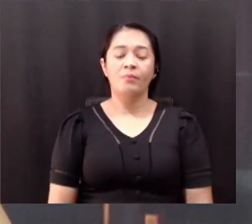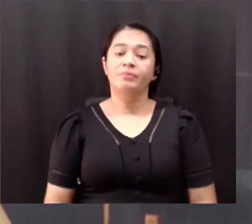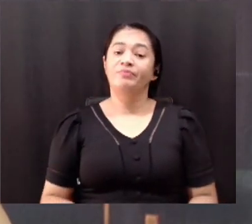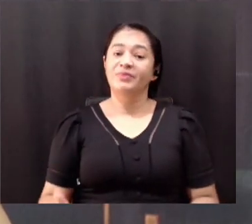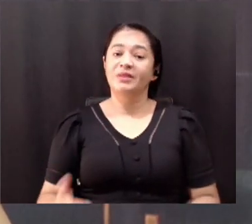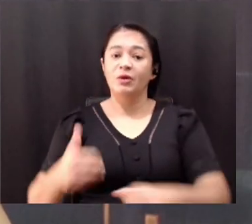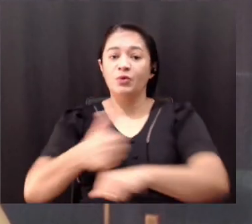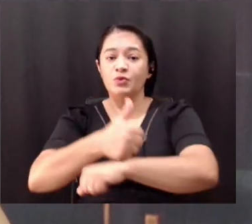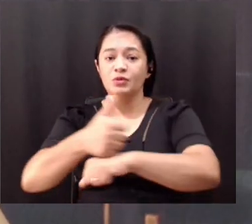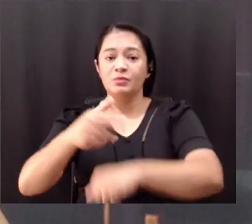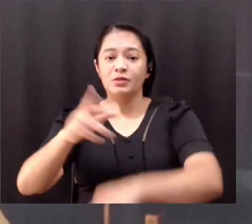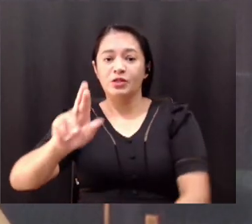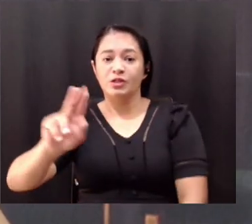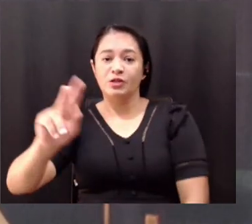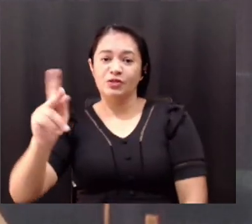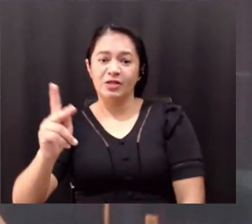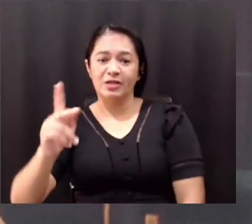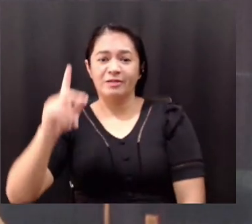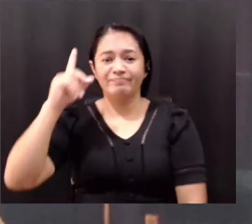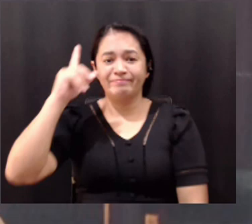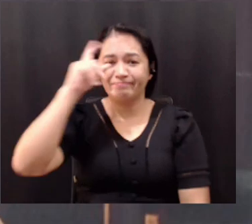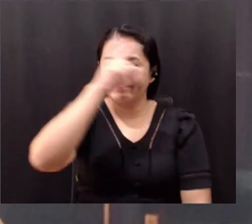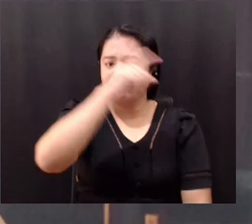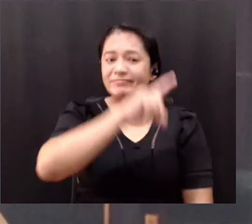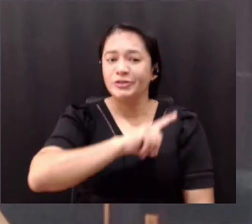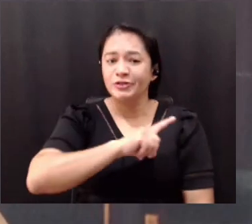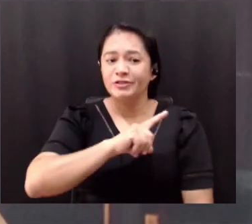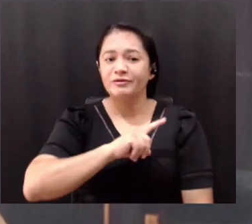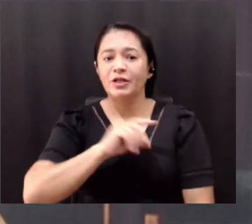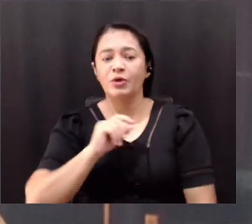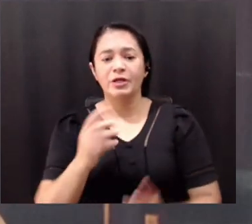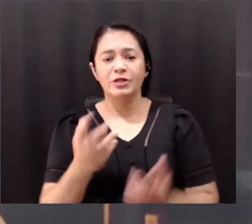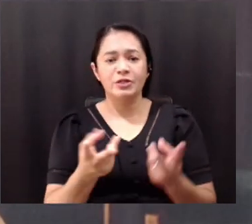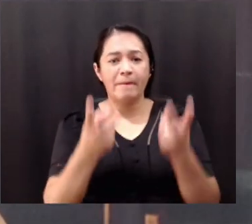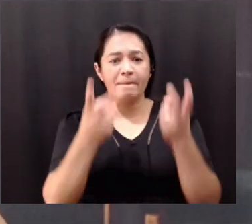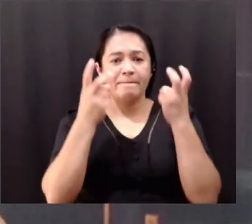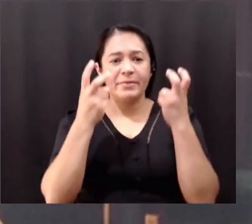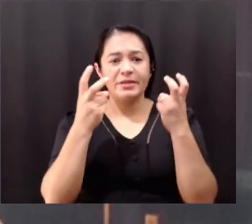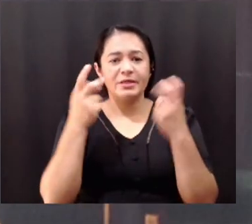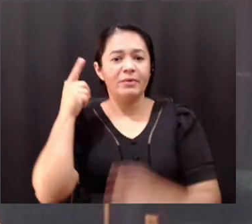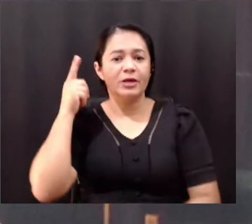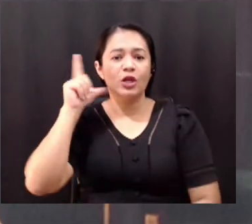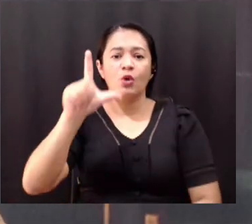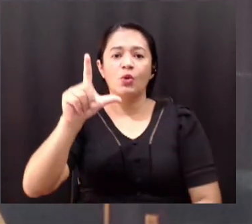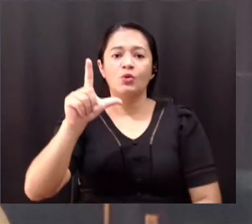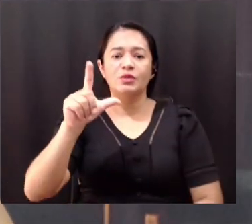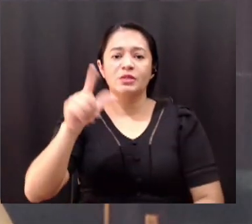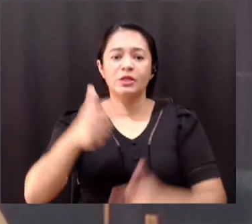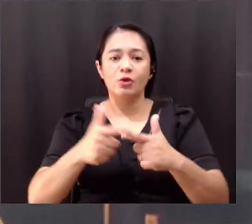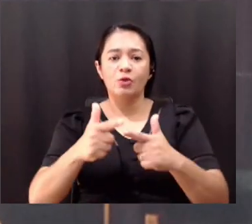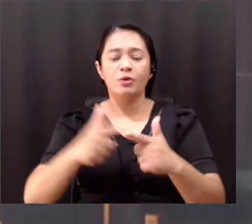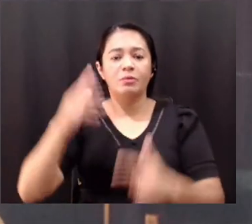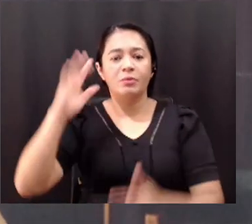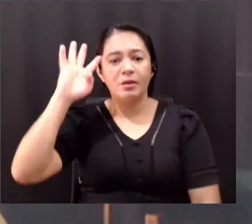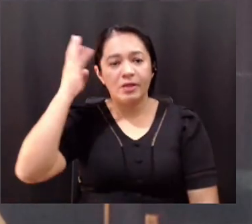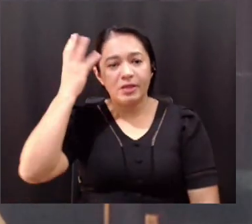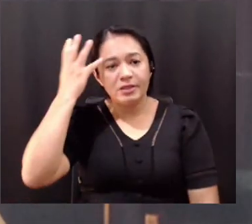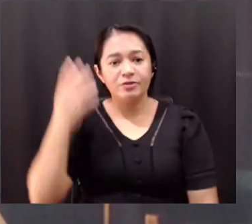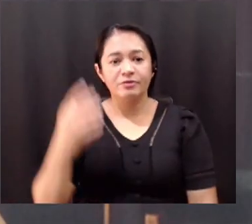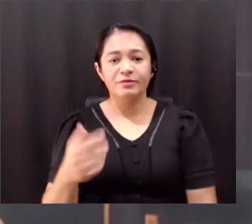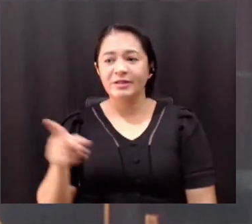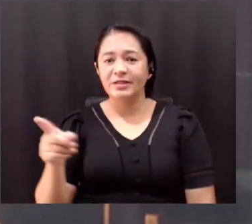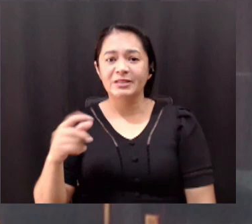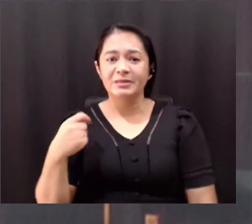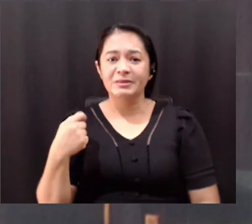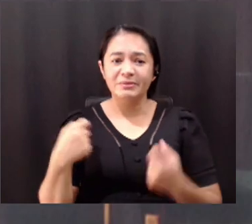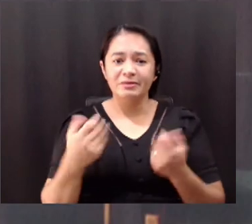essa dificuldade de, às Uhum. vezes, identificar e conseguir levar aquele problema e solucionar aquele problema. Então, eles tinham que ir equilibrando